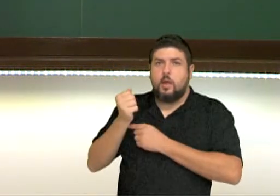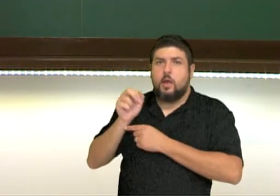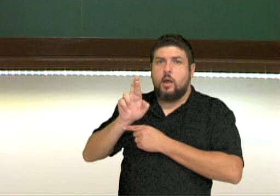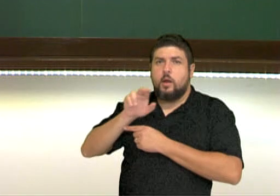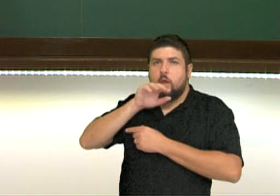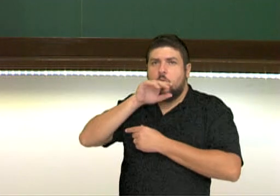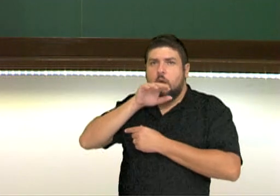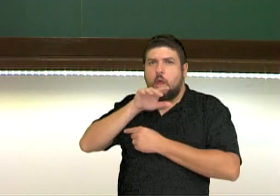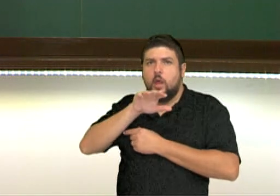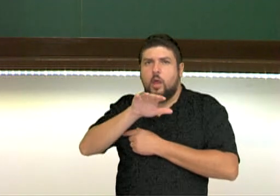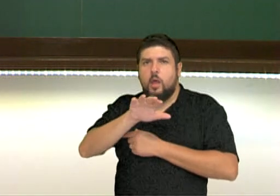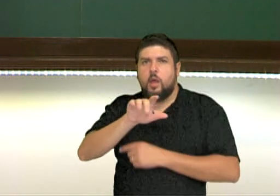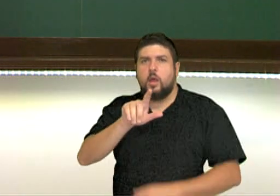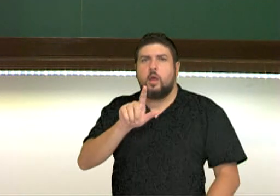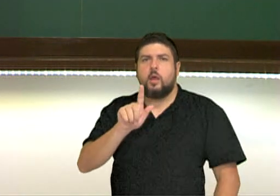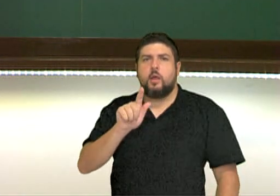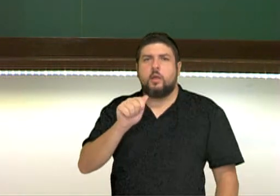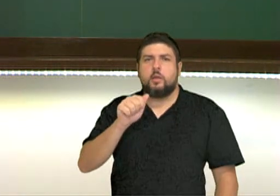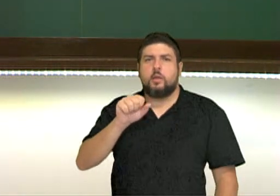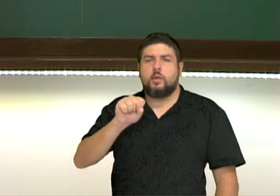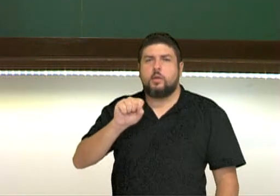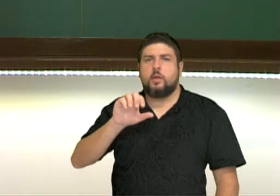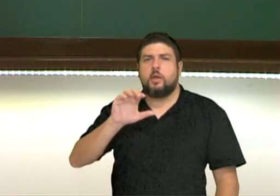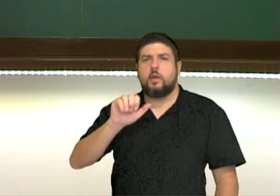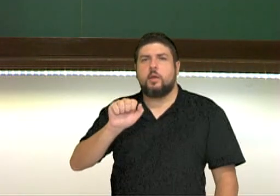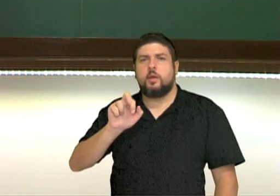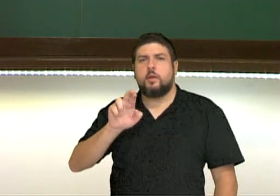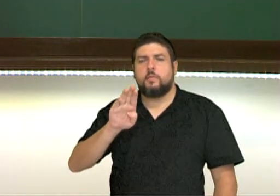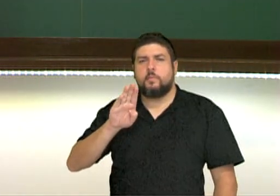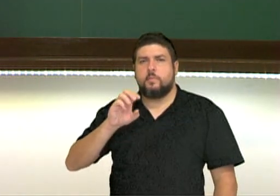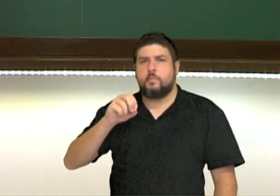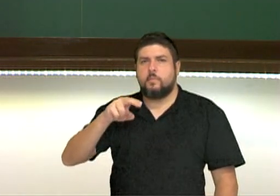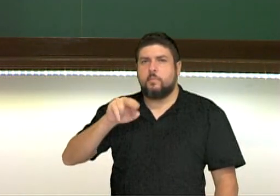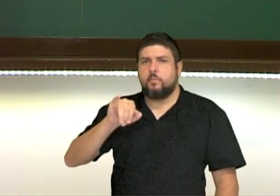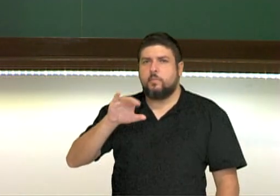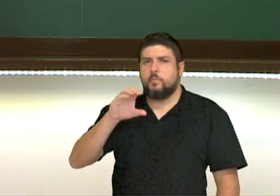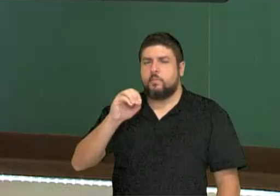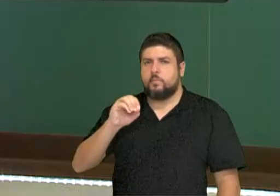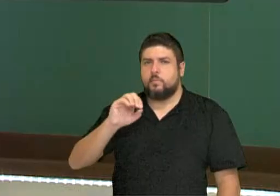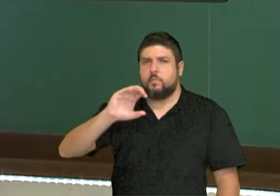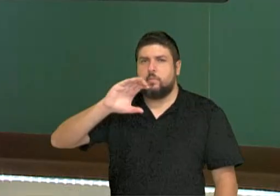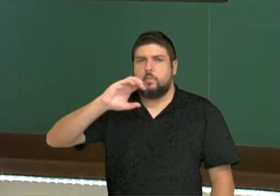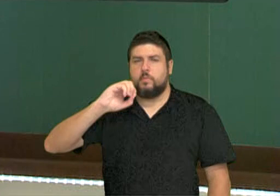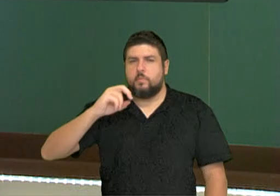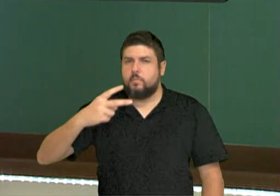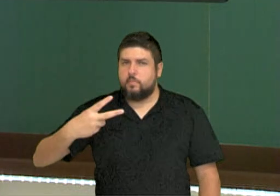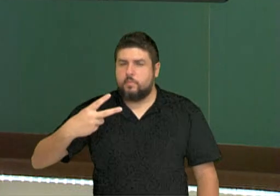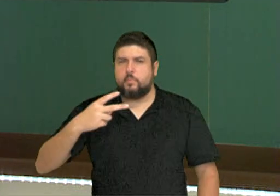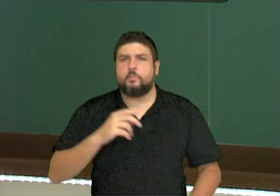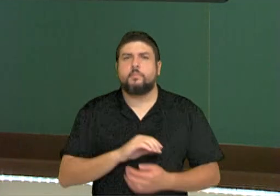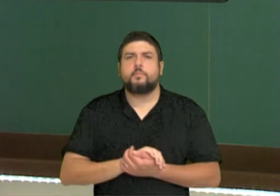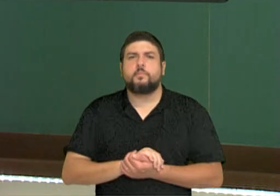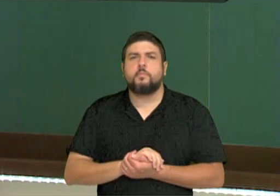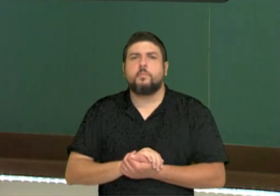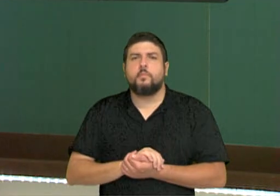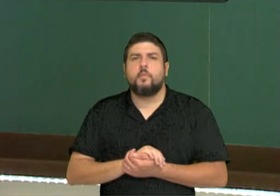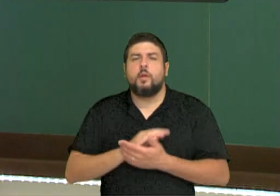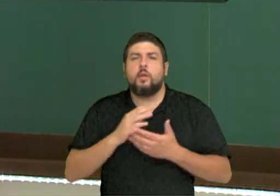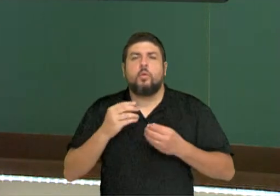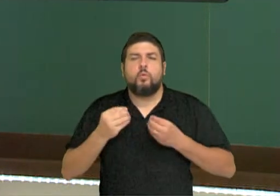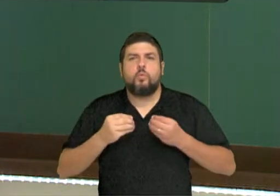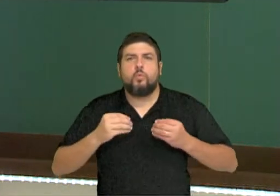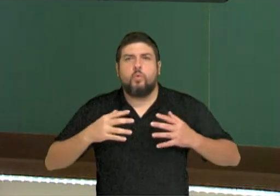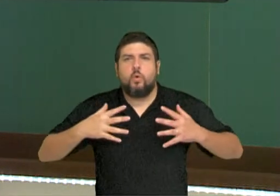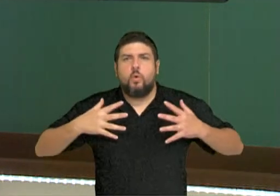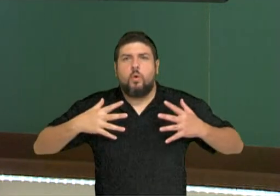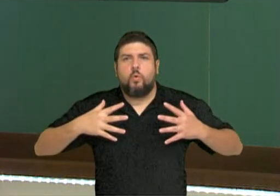gás carbônico, tá? Como que ela acontece, né? De que forma? Os músculos intercostais relaxam